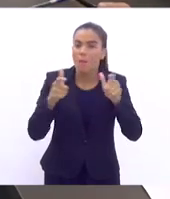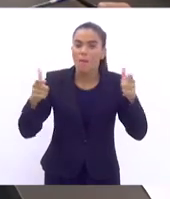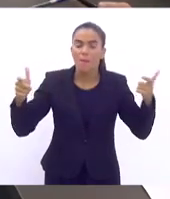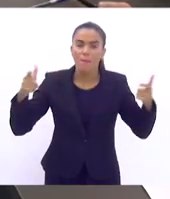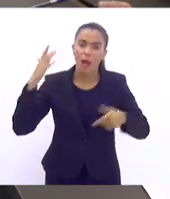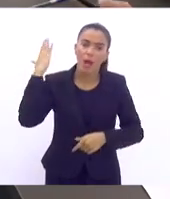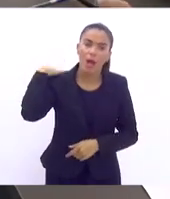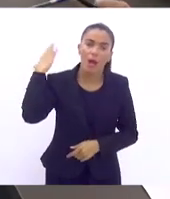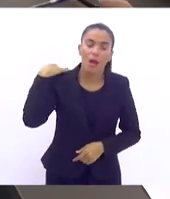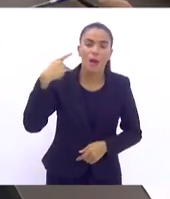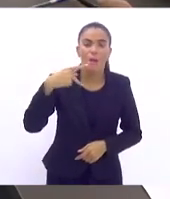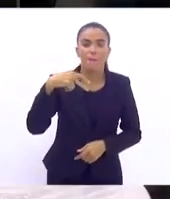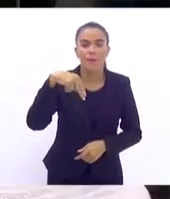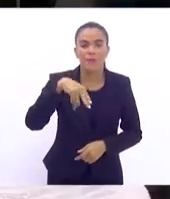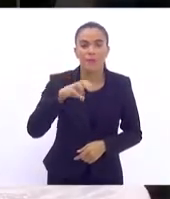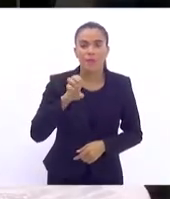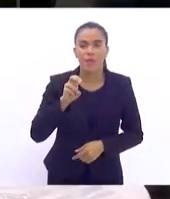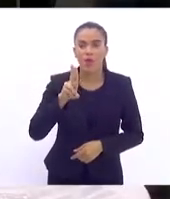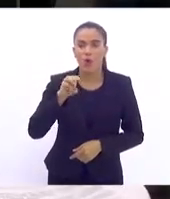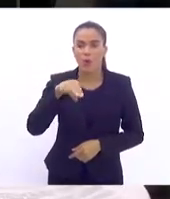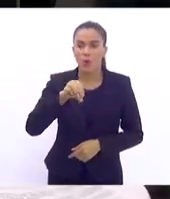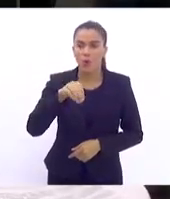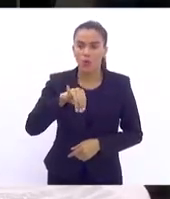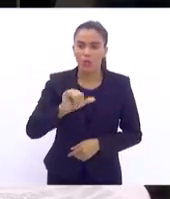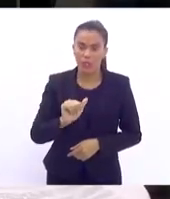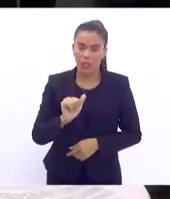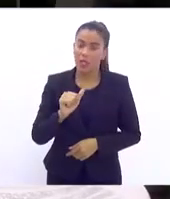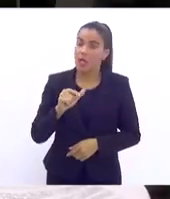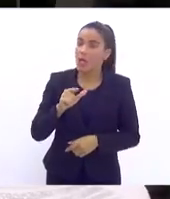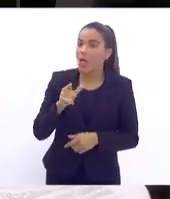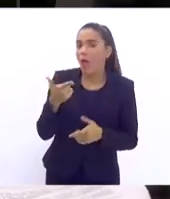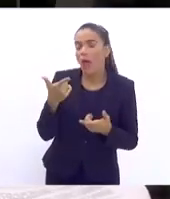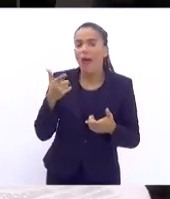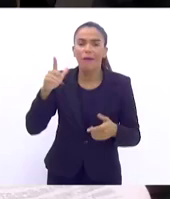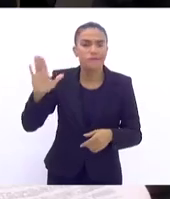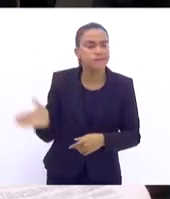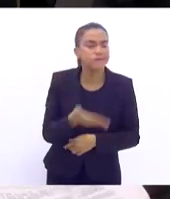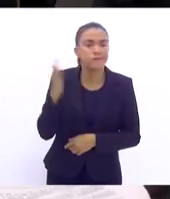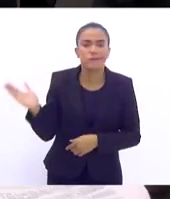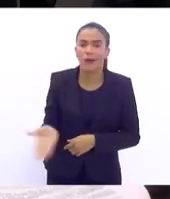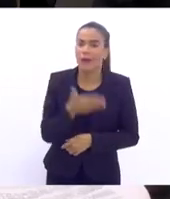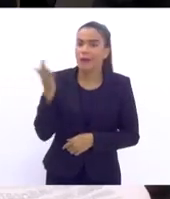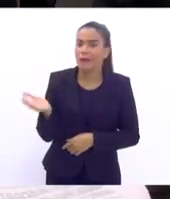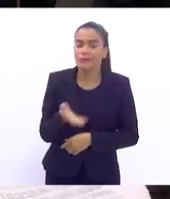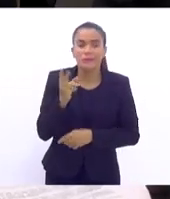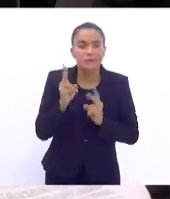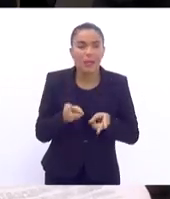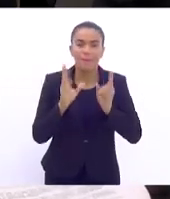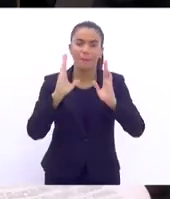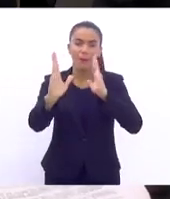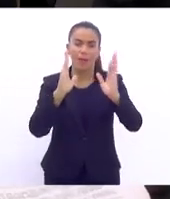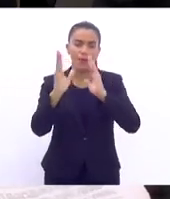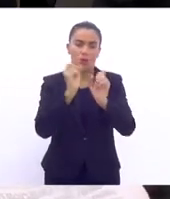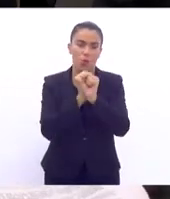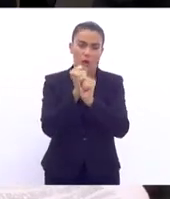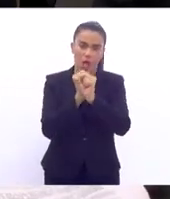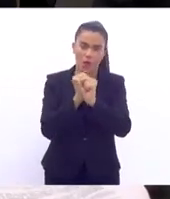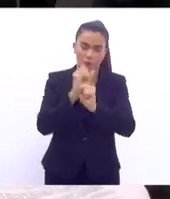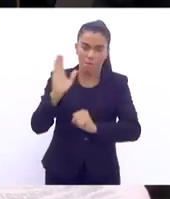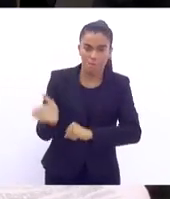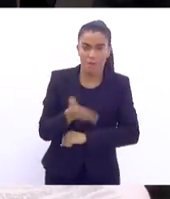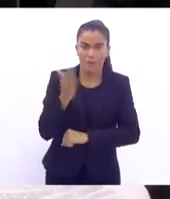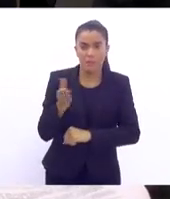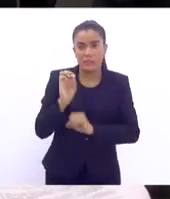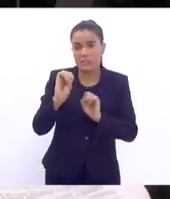não é agora então eu acho que a crise de pneumonia recorrente e é sazonal não não quiser